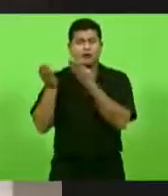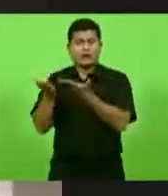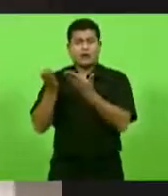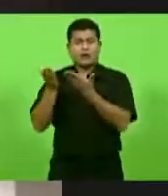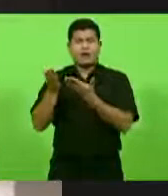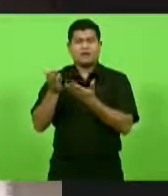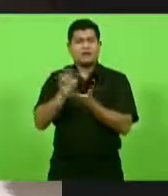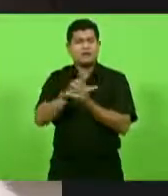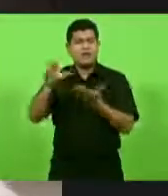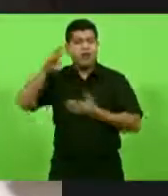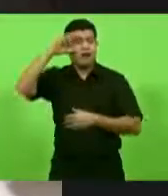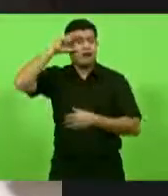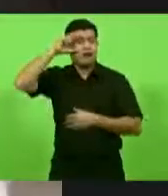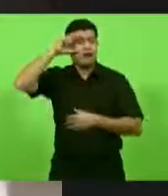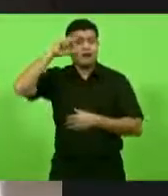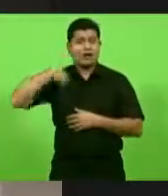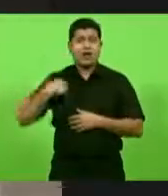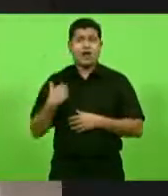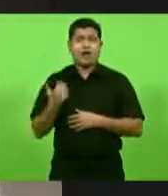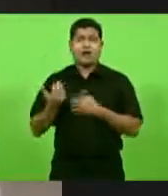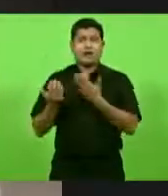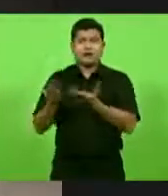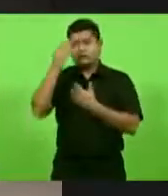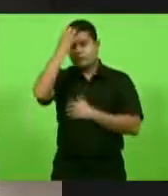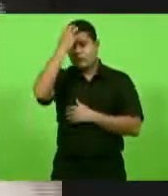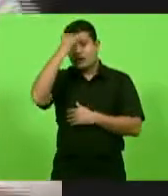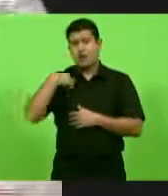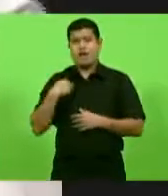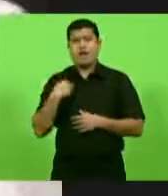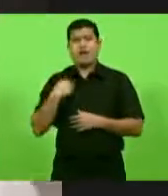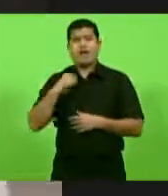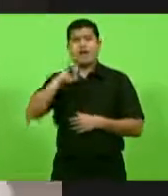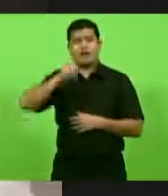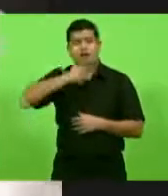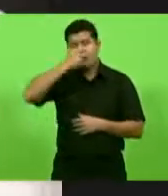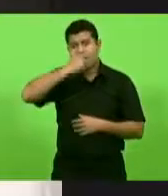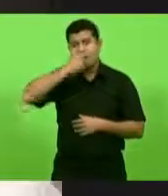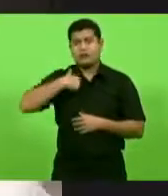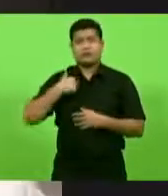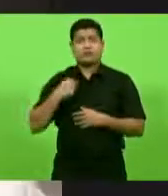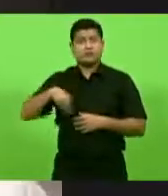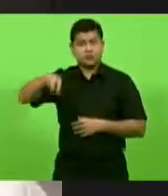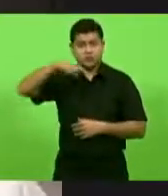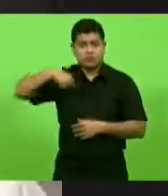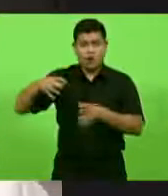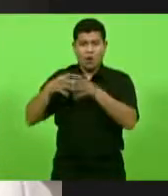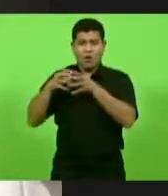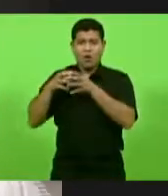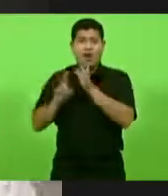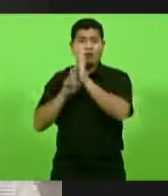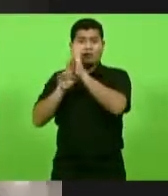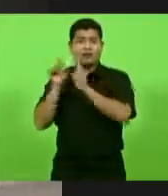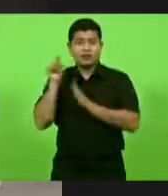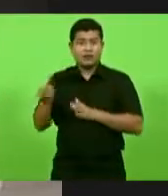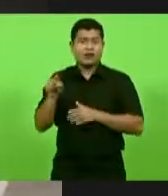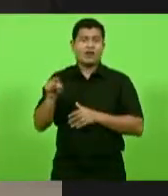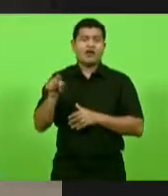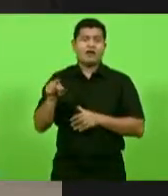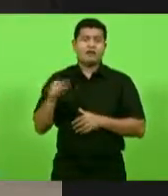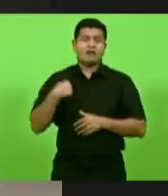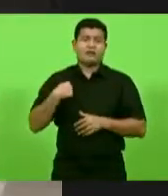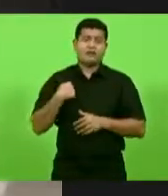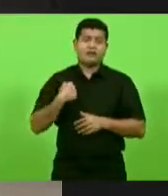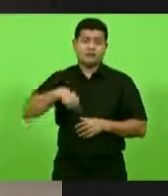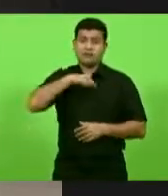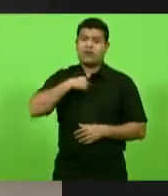Comper, nós é que vamos passar a vergonha se esse dinheiro não pintar na conta da União. Então, nós vamos dar o voto de confiança